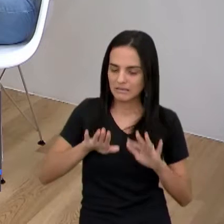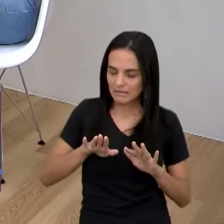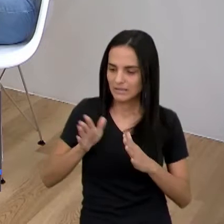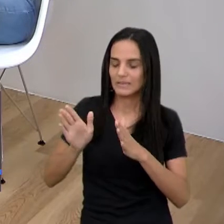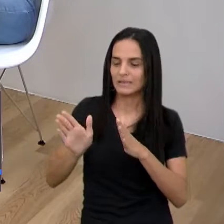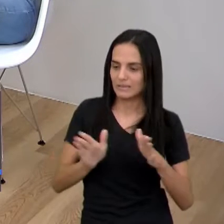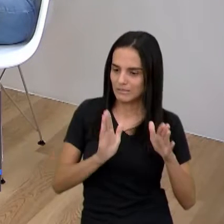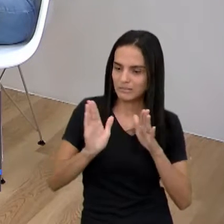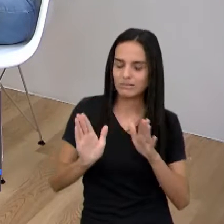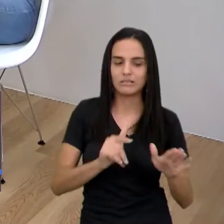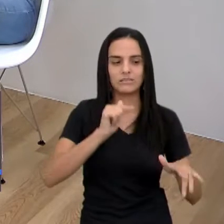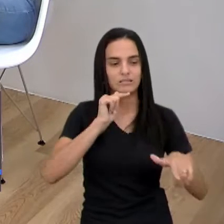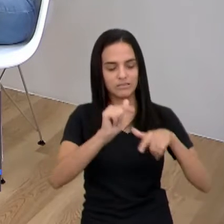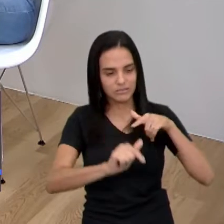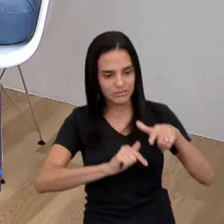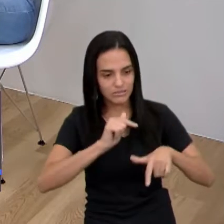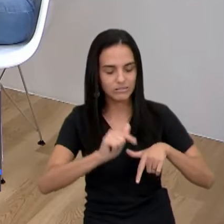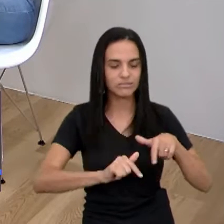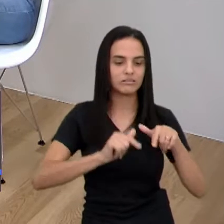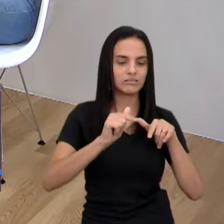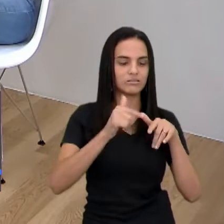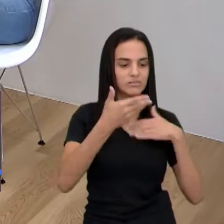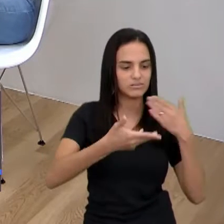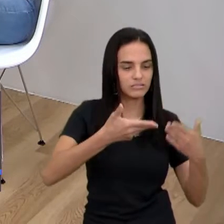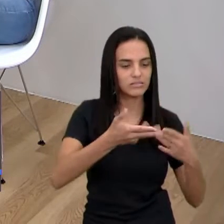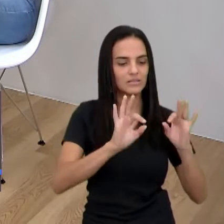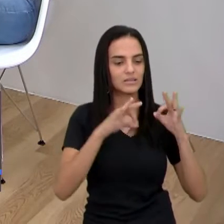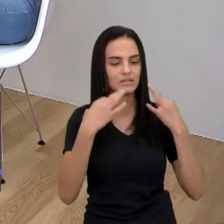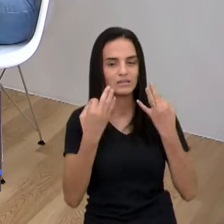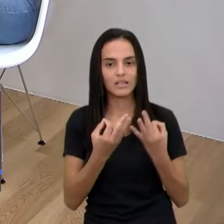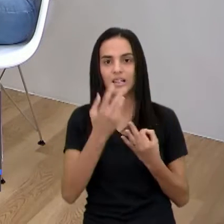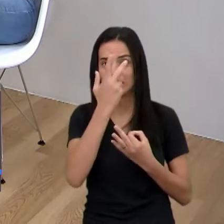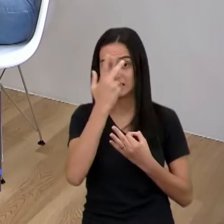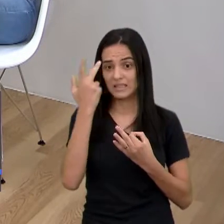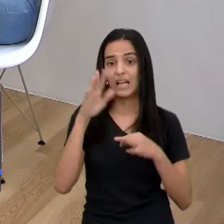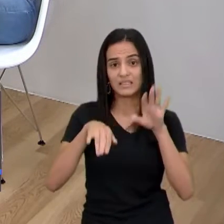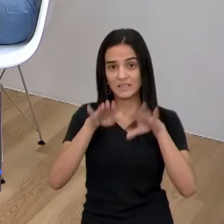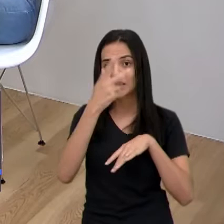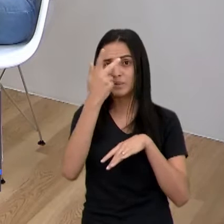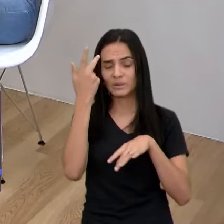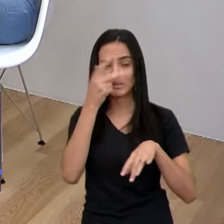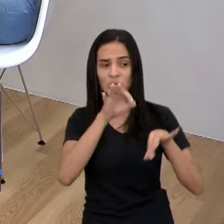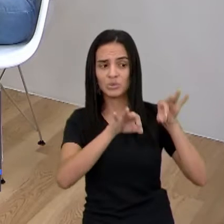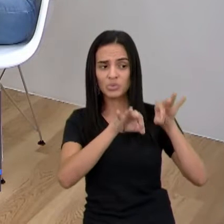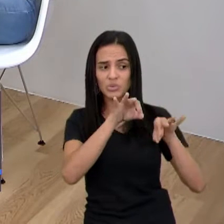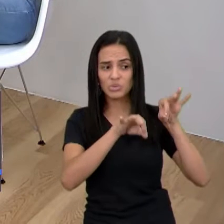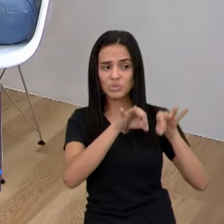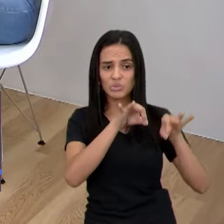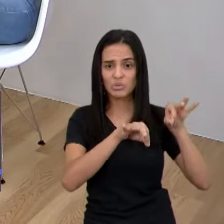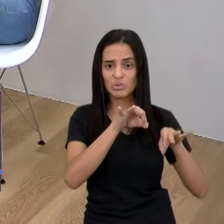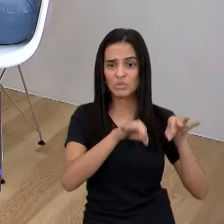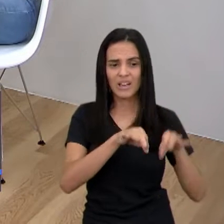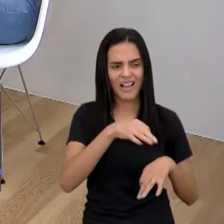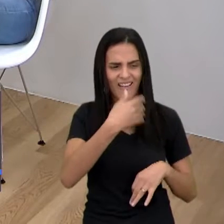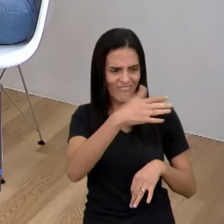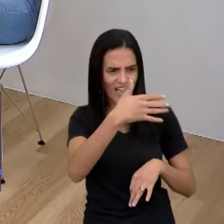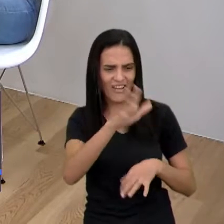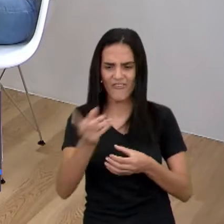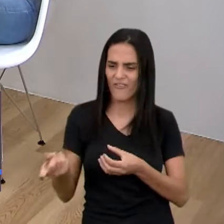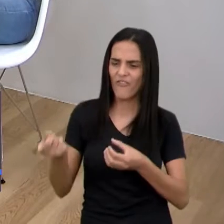ter que trabalhar, vai ter que criar a sua família. Muitas vezes eles são julgados, né, pelas pessoas. Muitas pessoas falam, volta para o seu